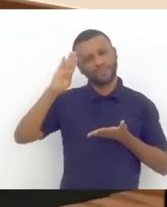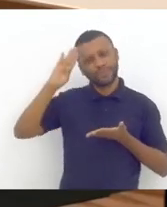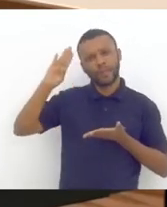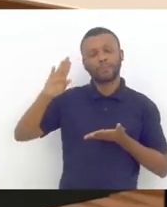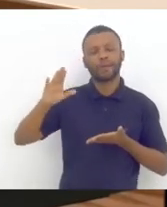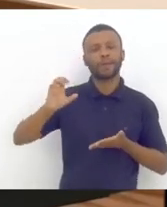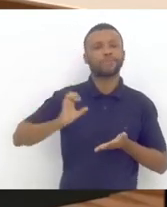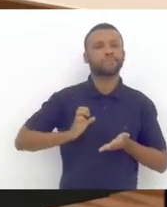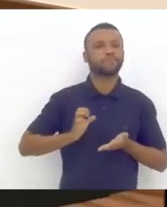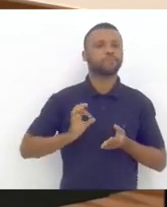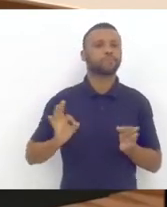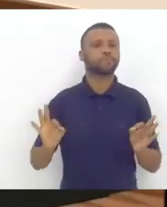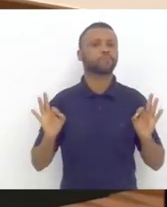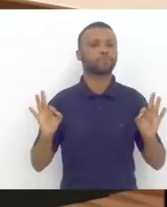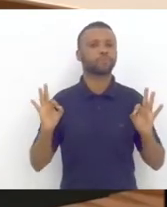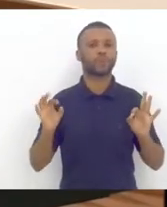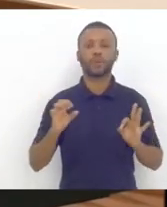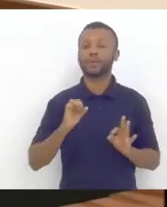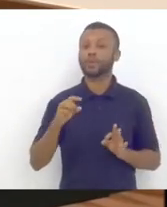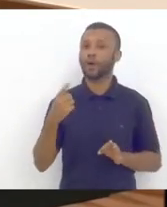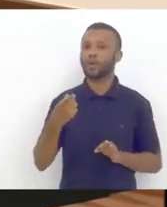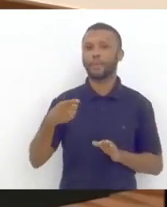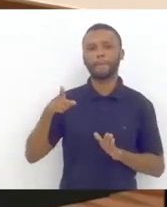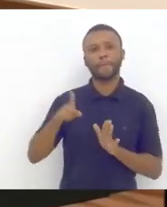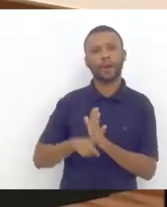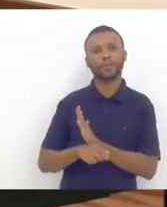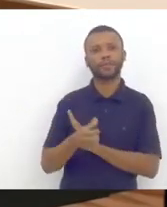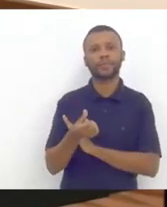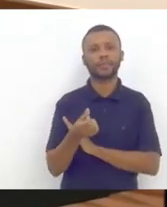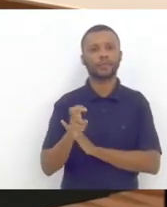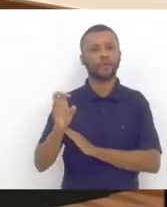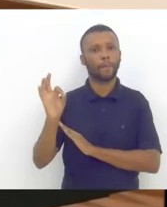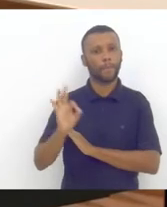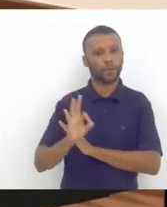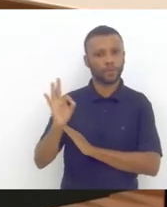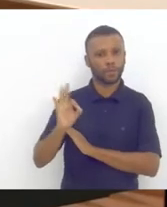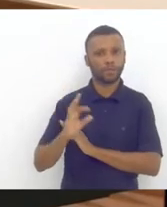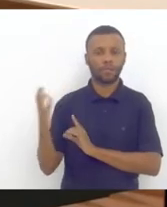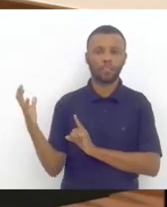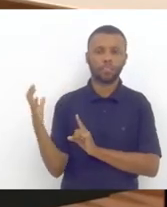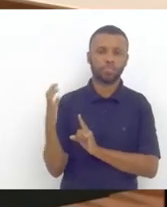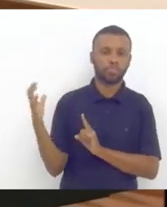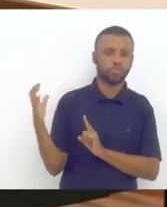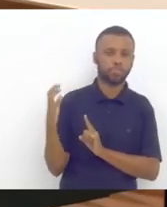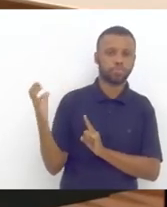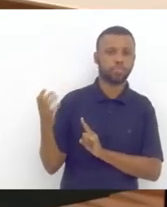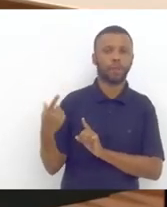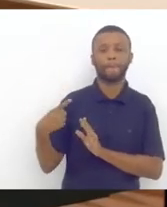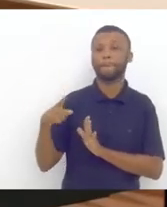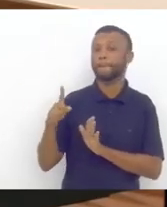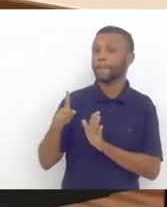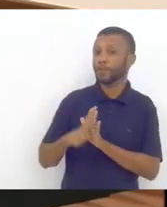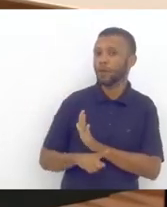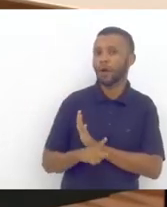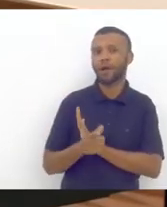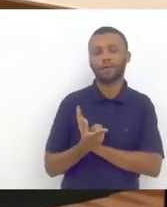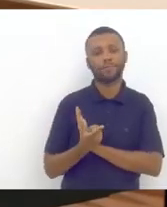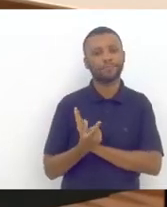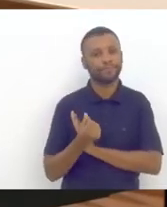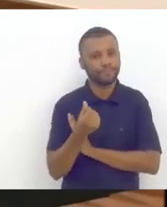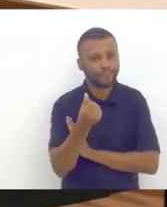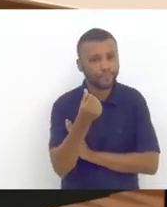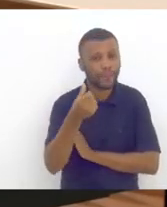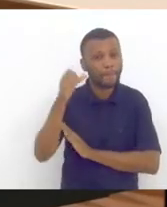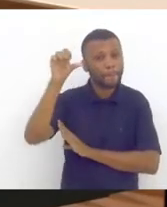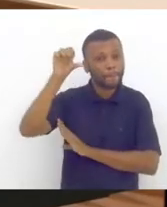ricos. Se a gente baixa para 65, implica maior destinação de recursos para os municípios em pior